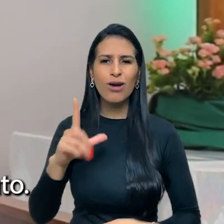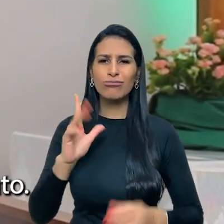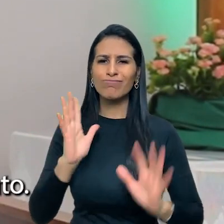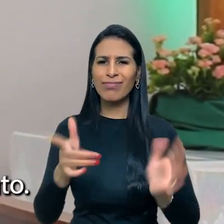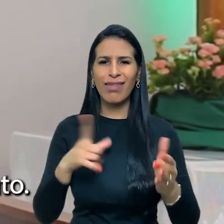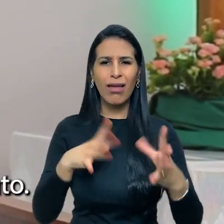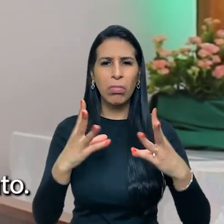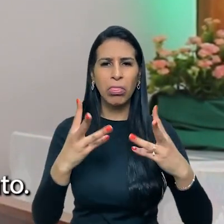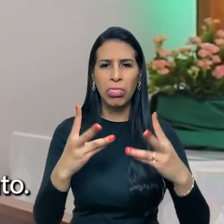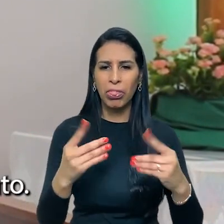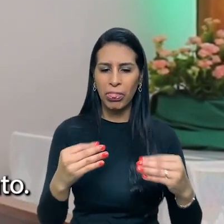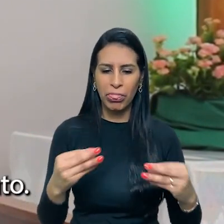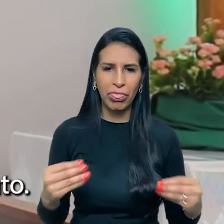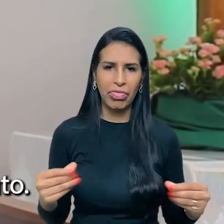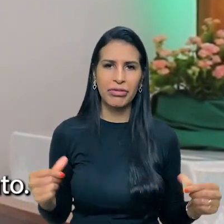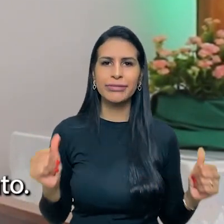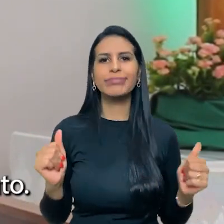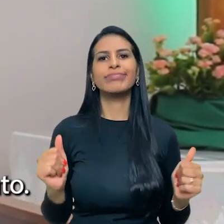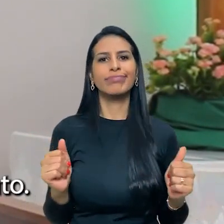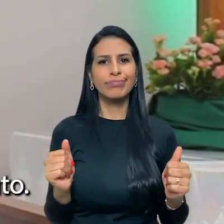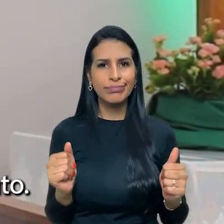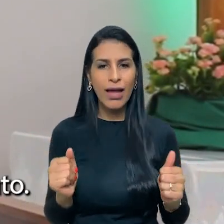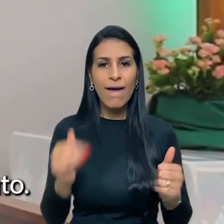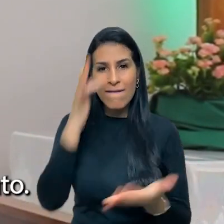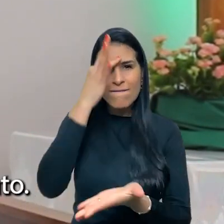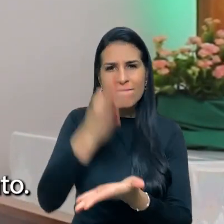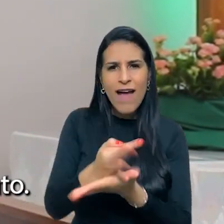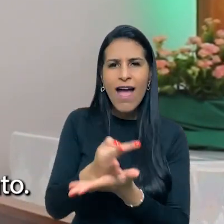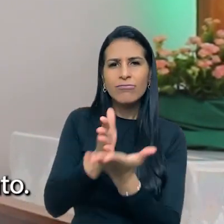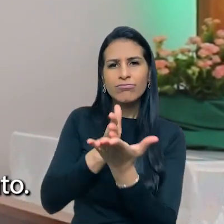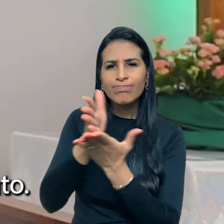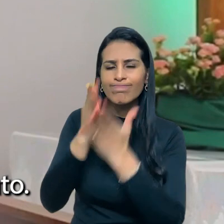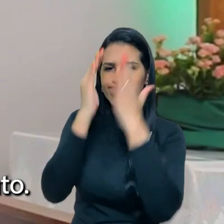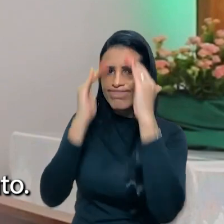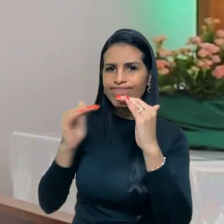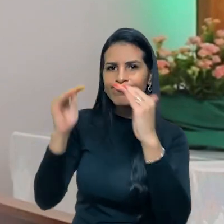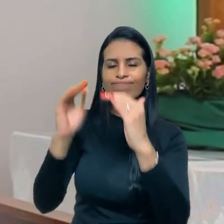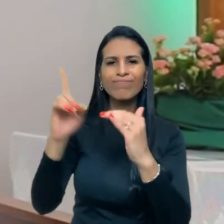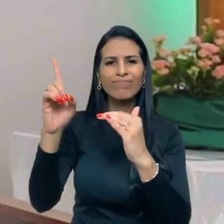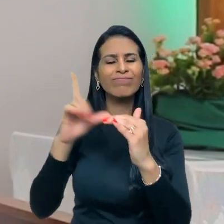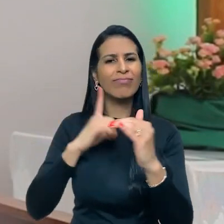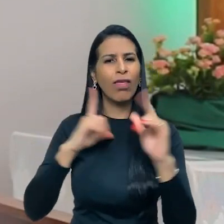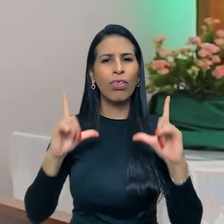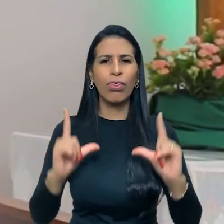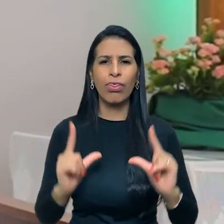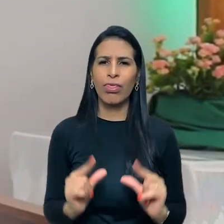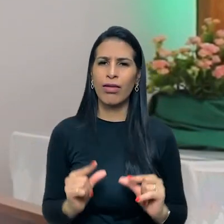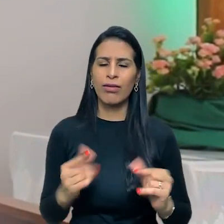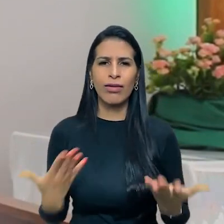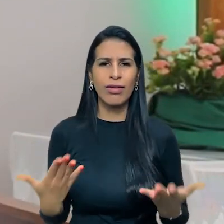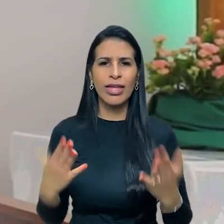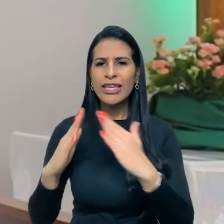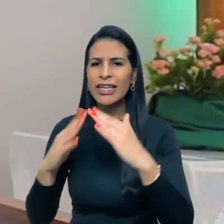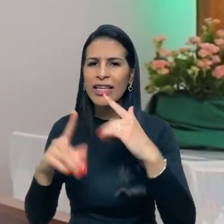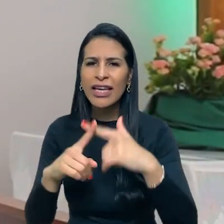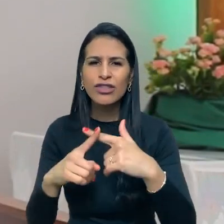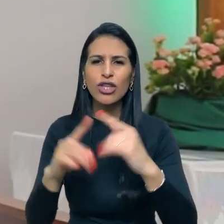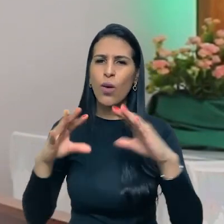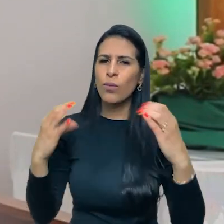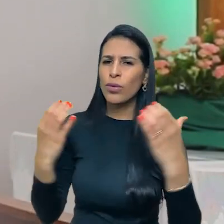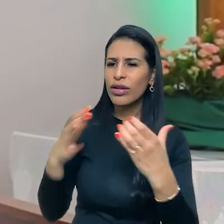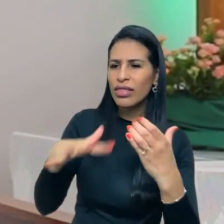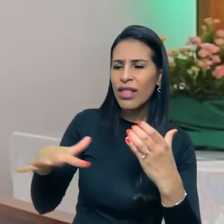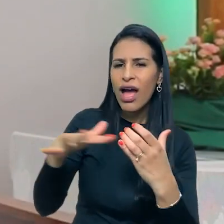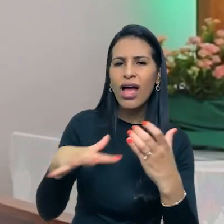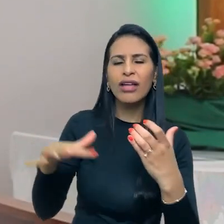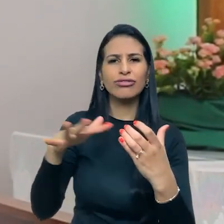A fé em Jesus Cristo e o temor a Deus sofrem um esfriamento. A igreja, a comunidade, vão perdendo